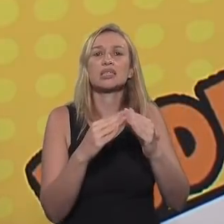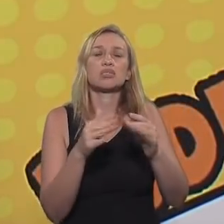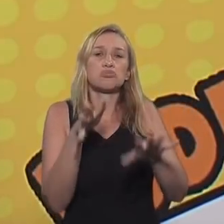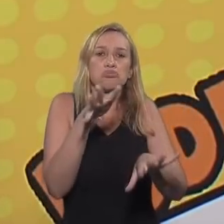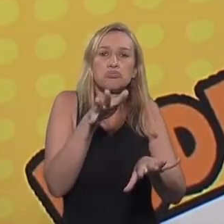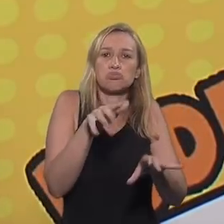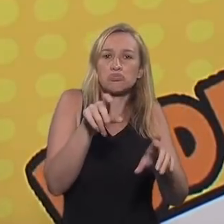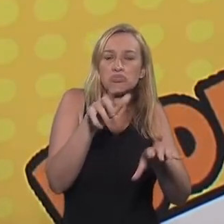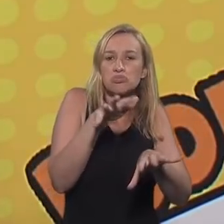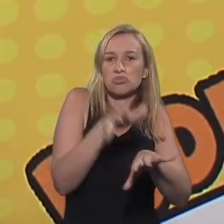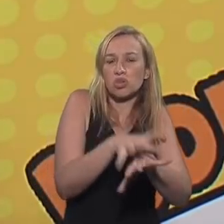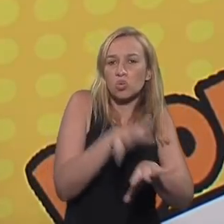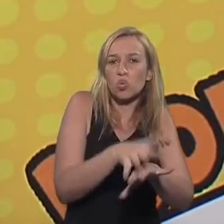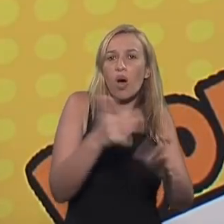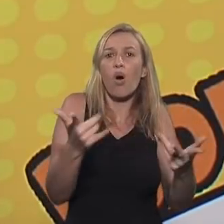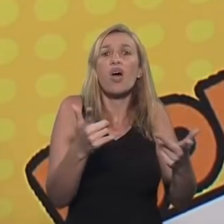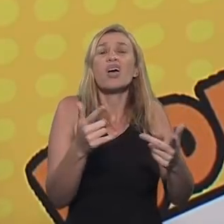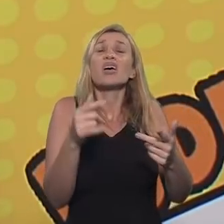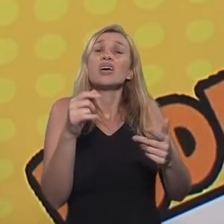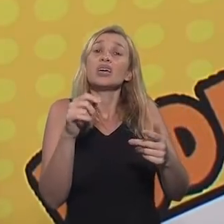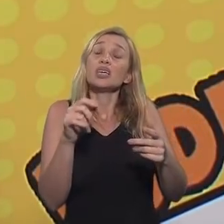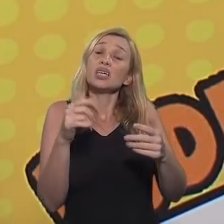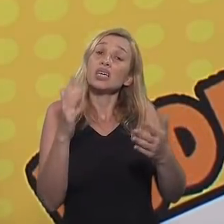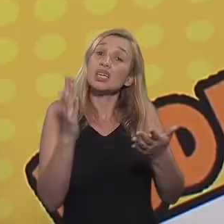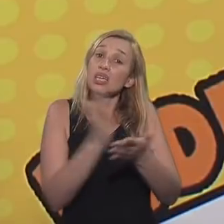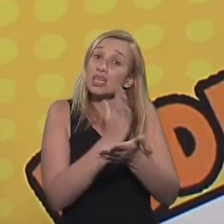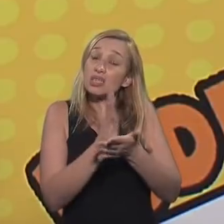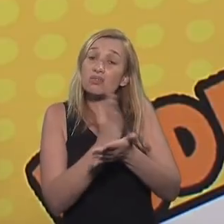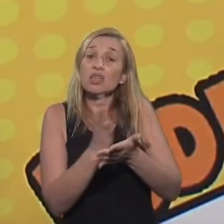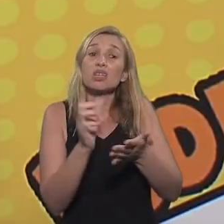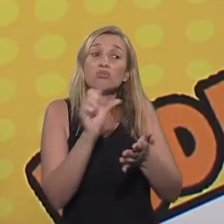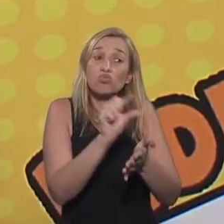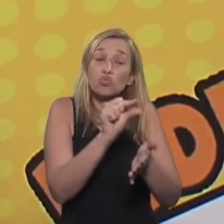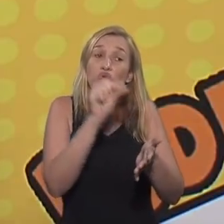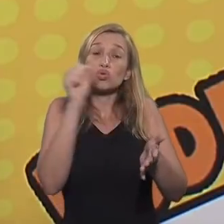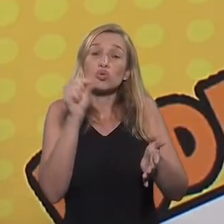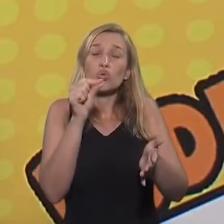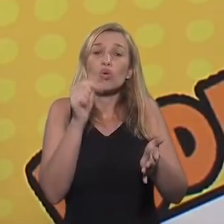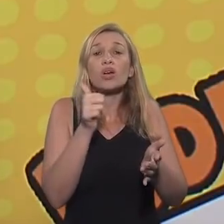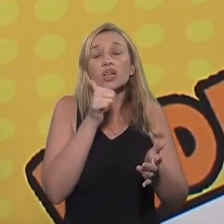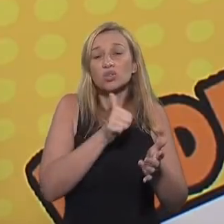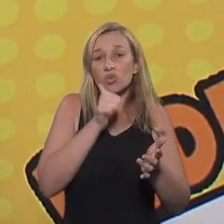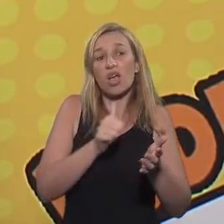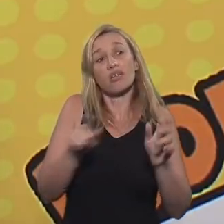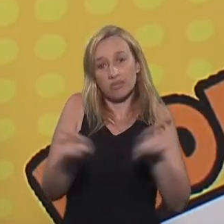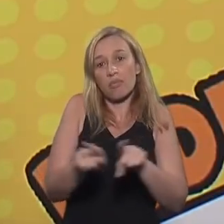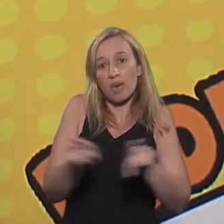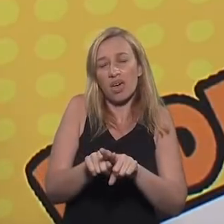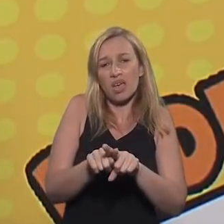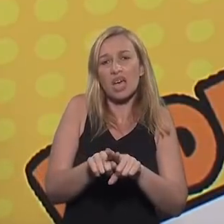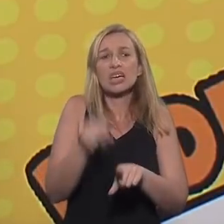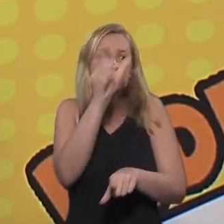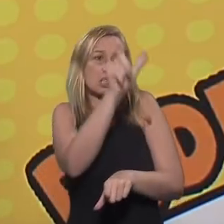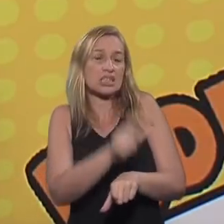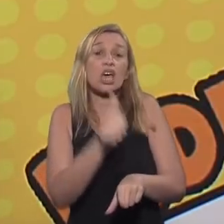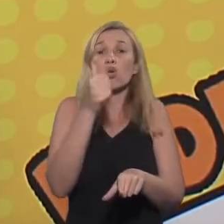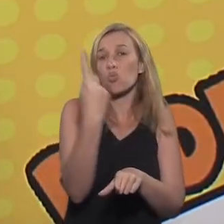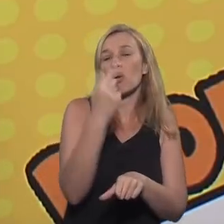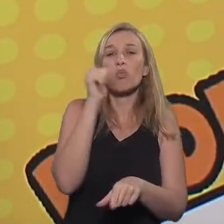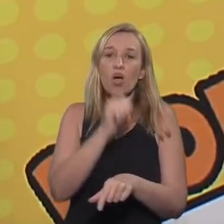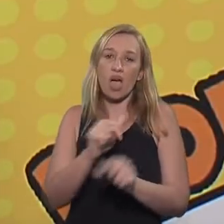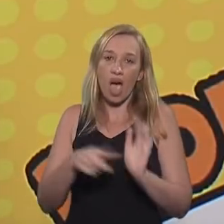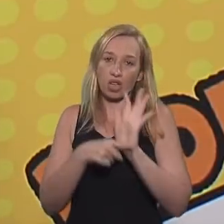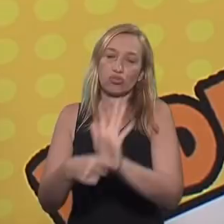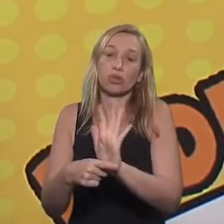tipo de violência doméstica, violência sexual. E muitas vezes existe aí uma preferência pelo atendimento com as